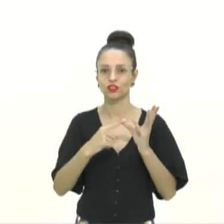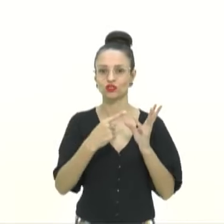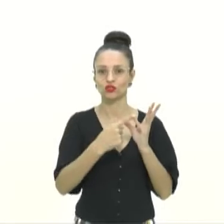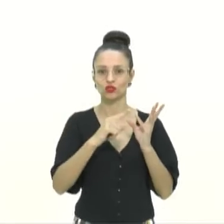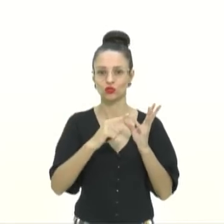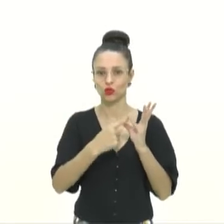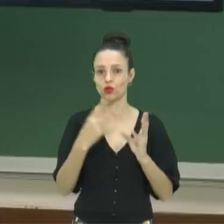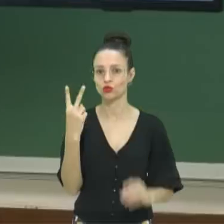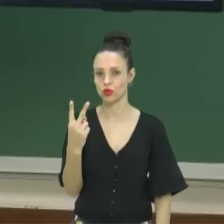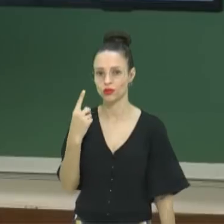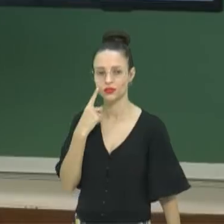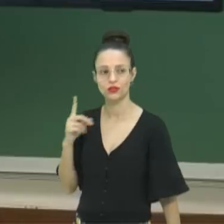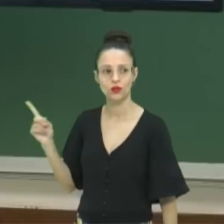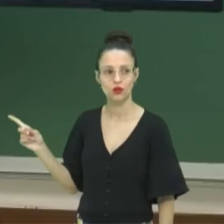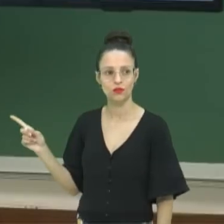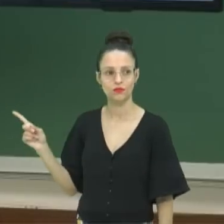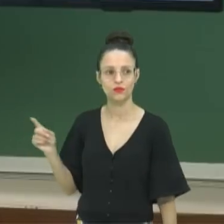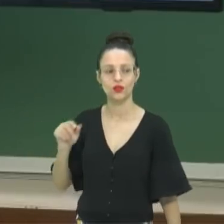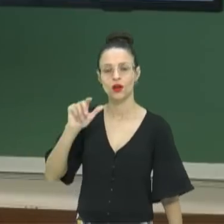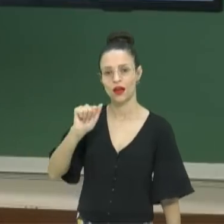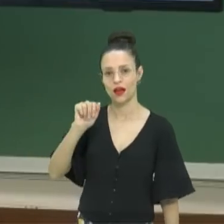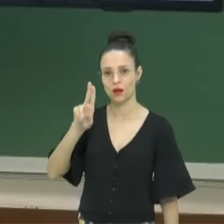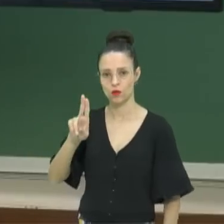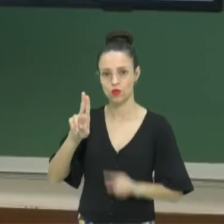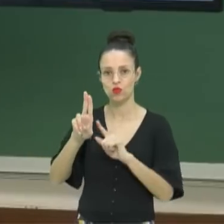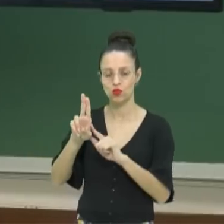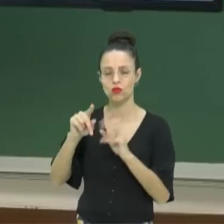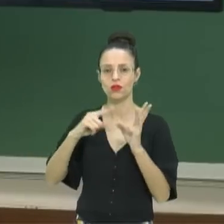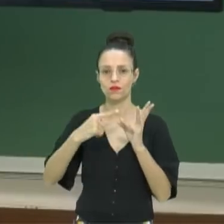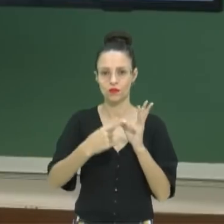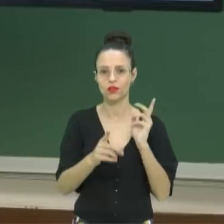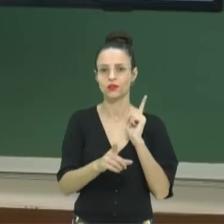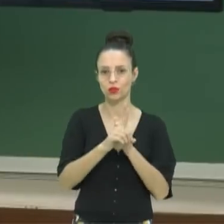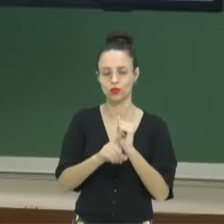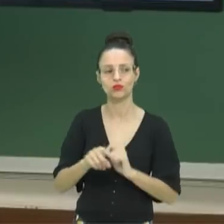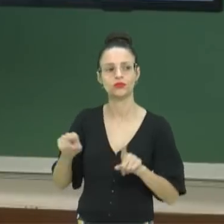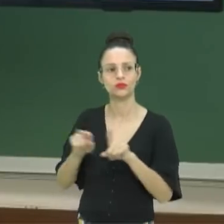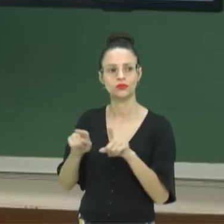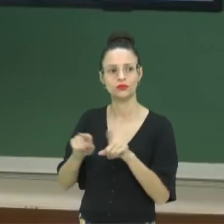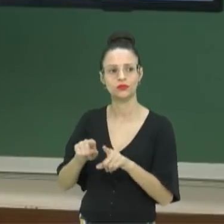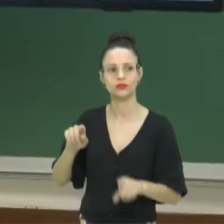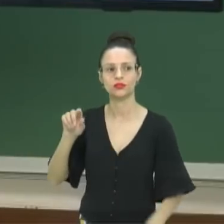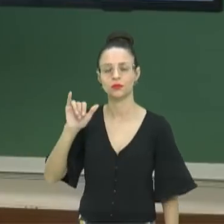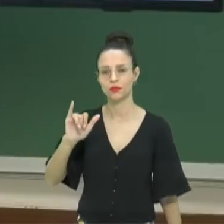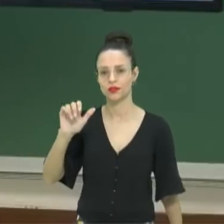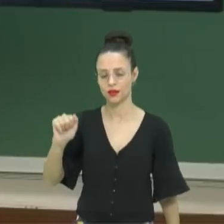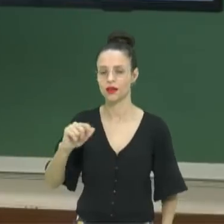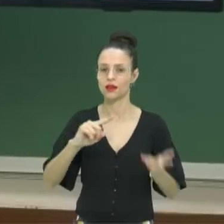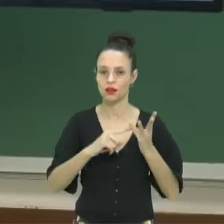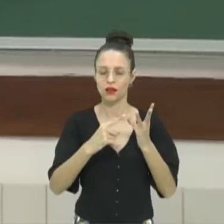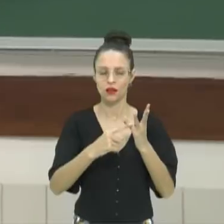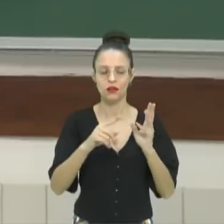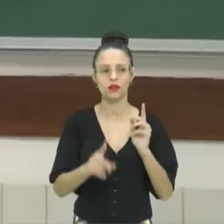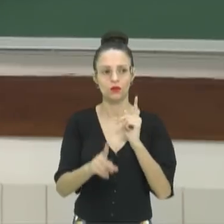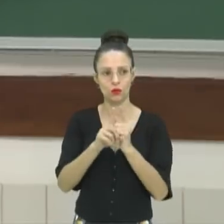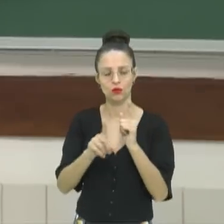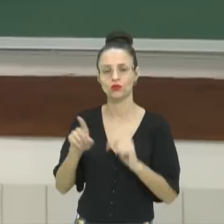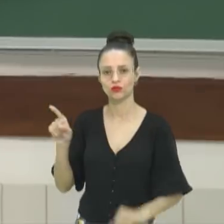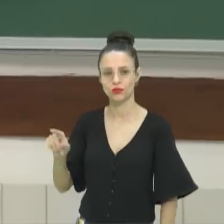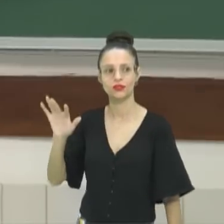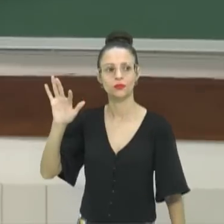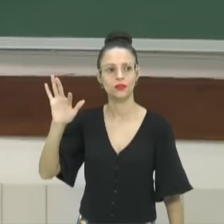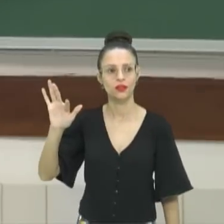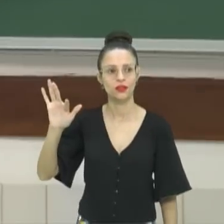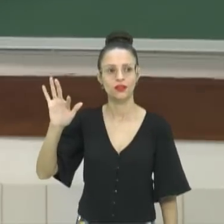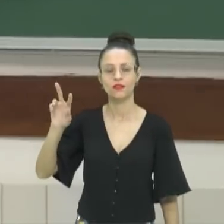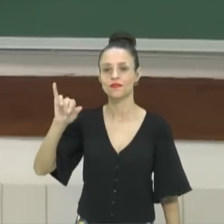e temos outro ditongo aqui. Temos um ditongo na primeira sílaba, um ditongo na segunda, que é o mesmo caso de Flávio